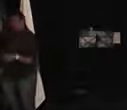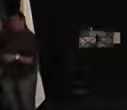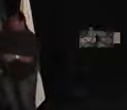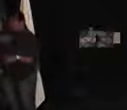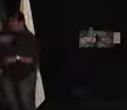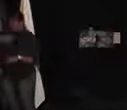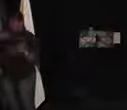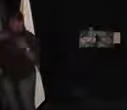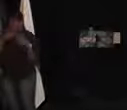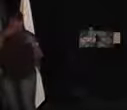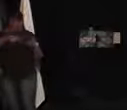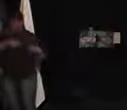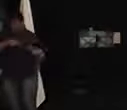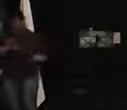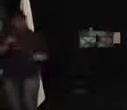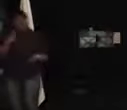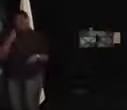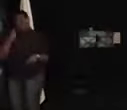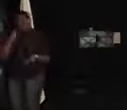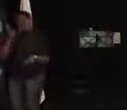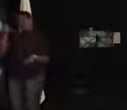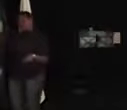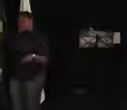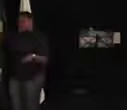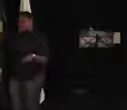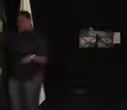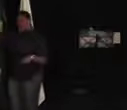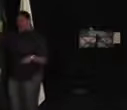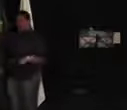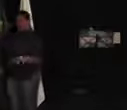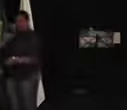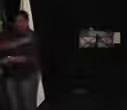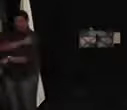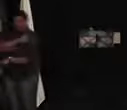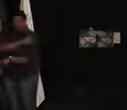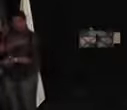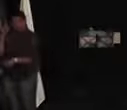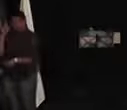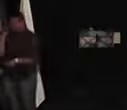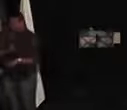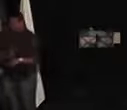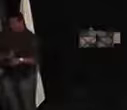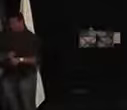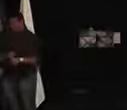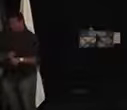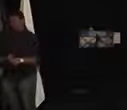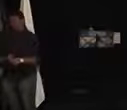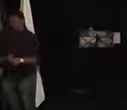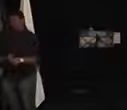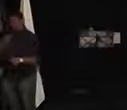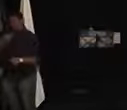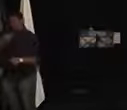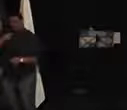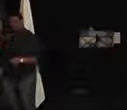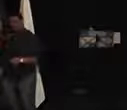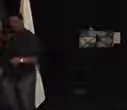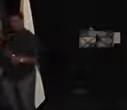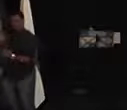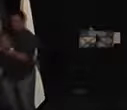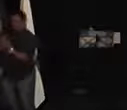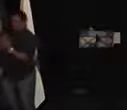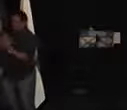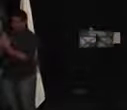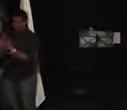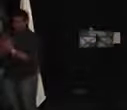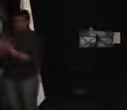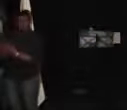aqui, estar sexta-feira na Santa Casa, toda sexta-feira já era muito laborioso, né? Quanto mais